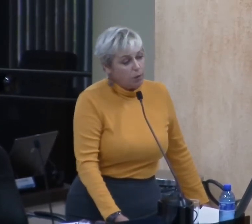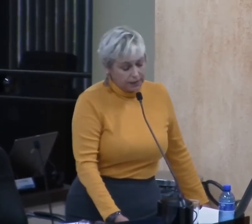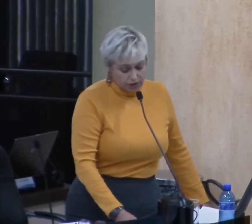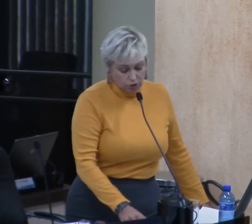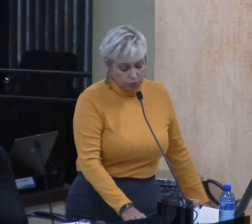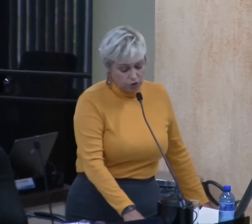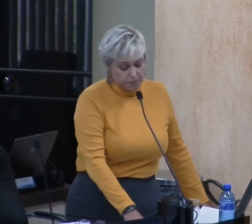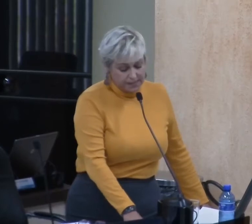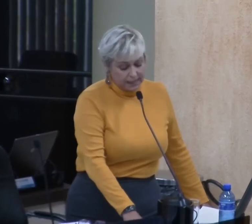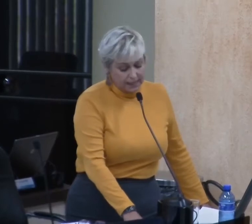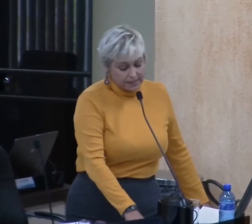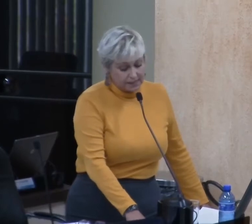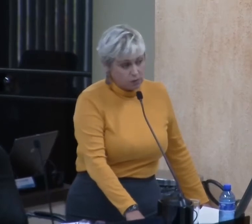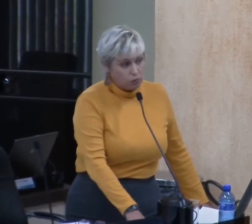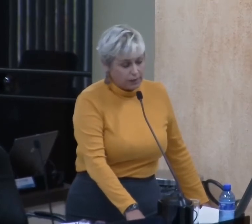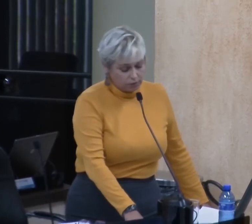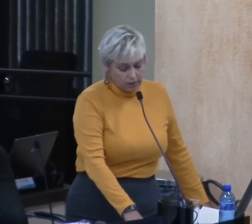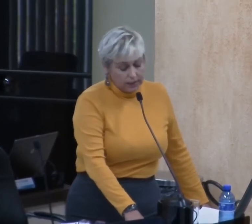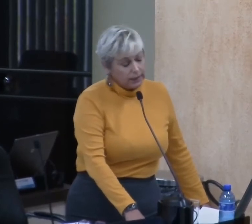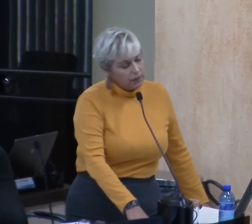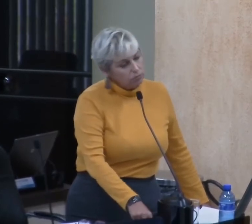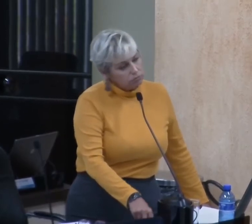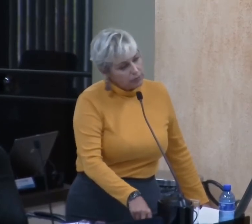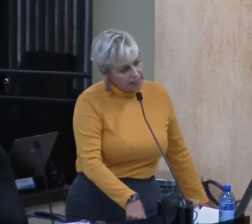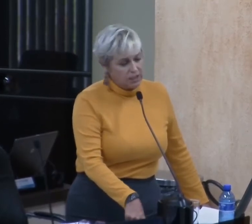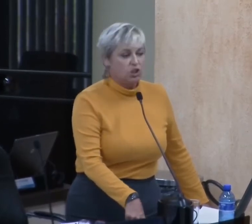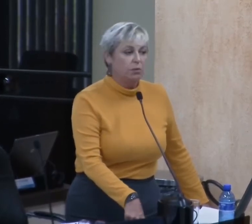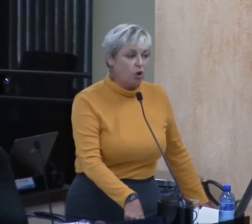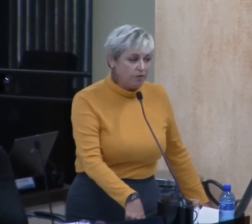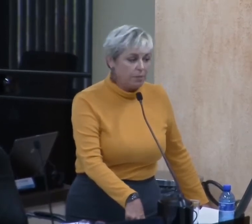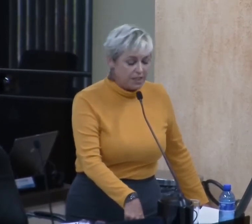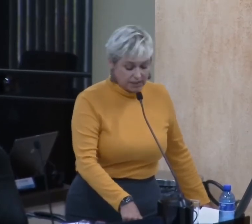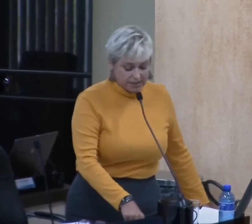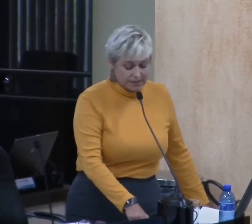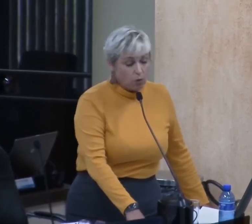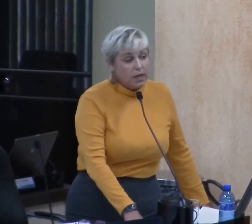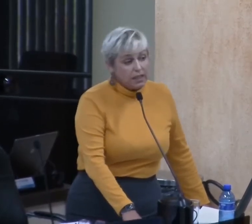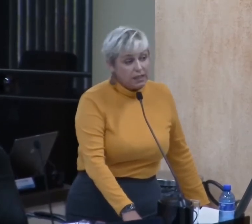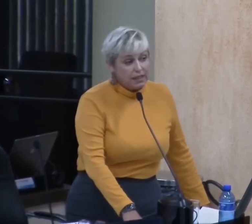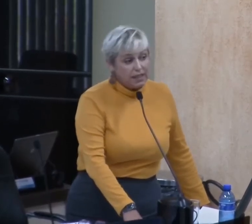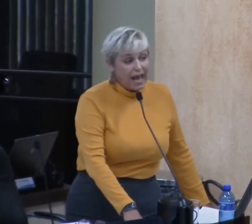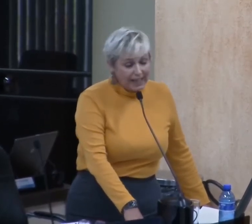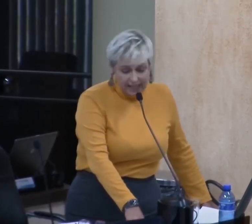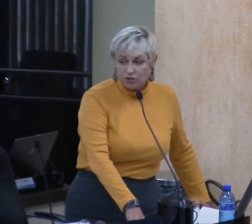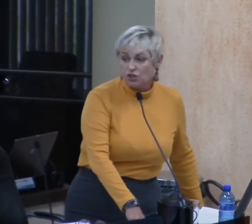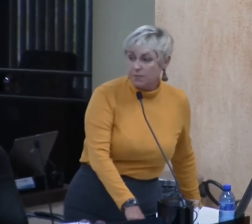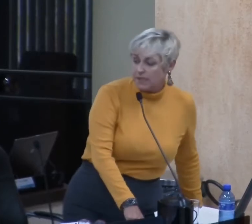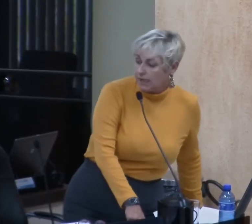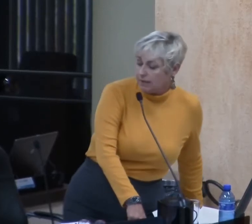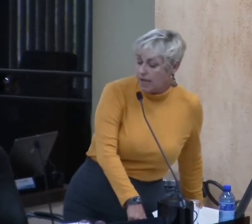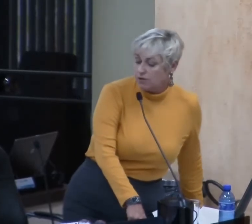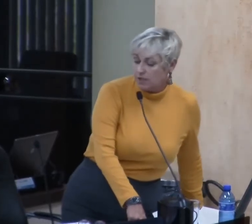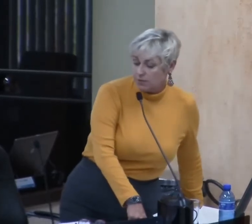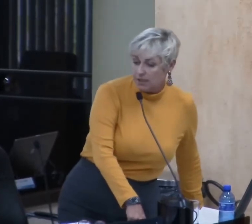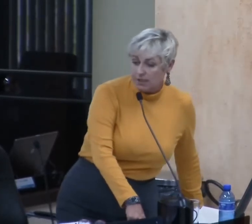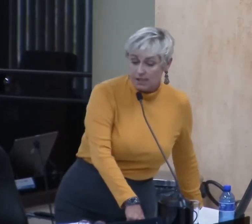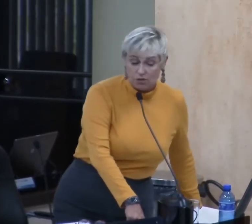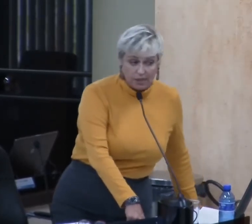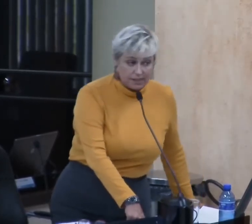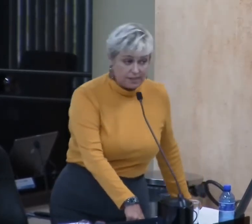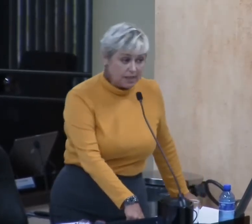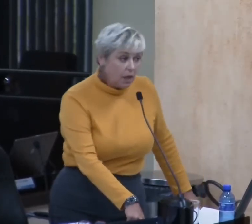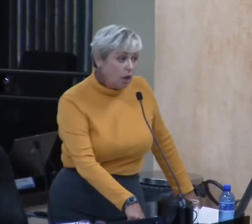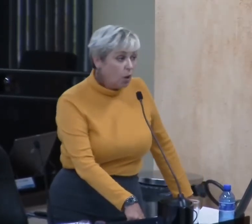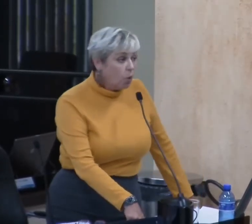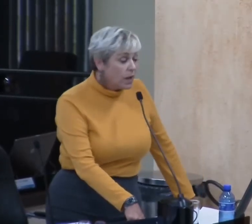onde há um grande número de bicicletas circulando. Então, aqui chama novamente a atenção que, além dos bicicletários, temos que ter